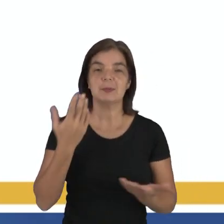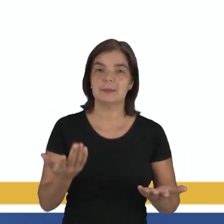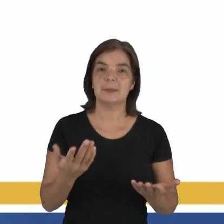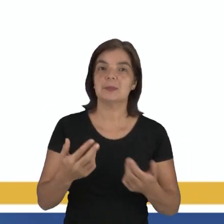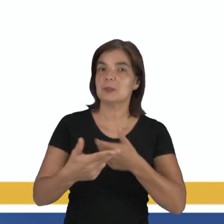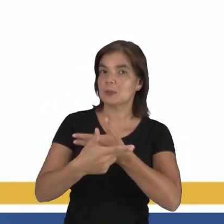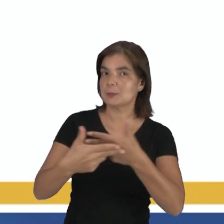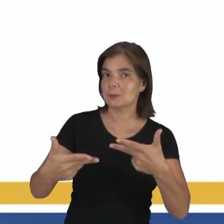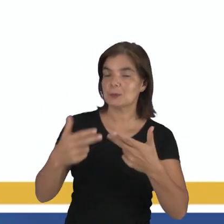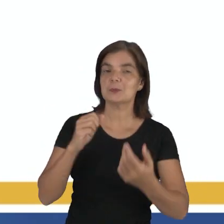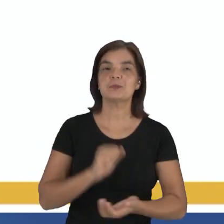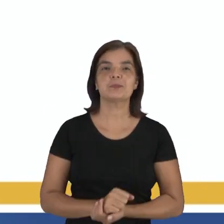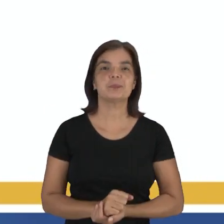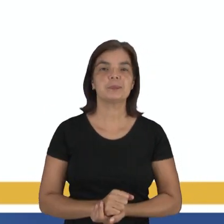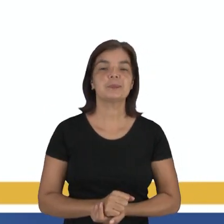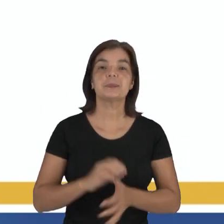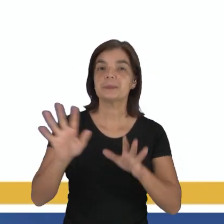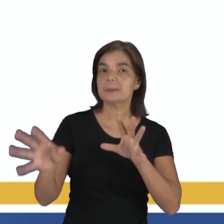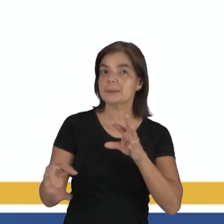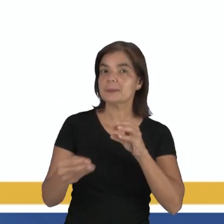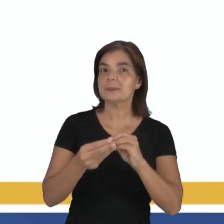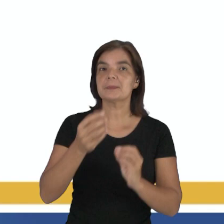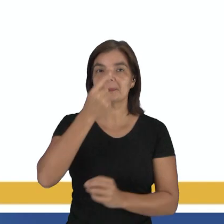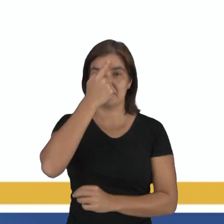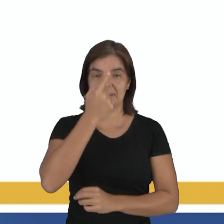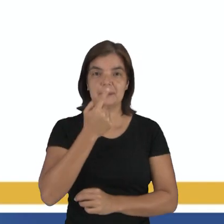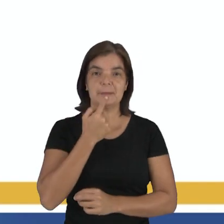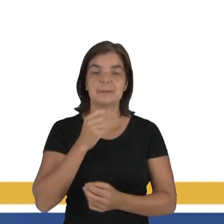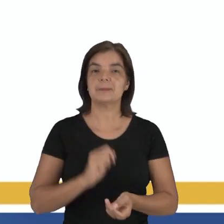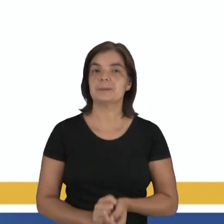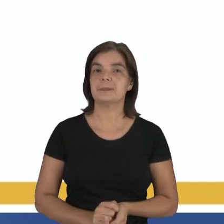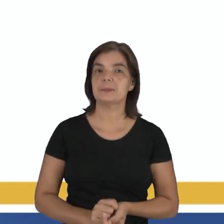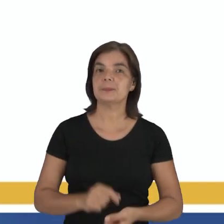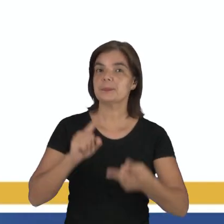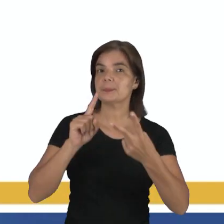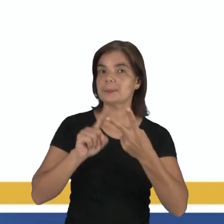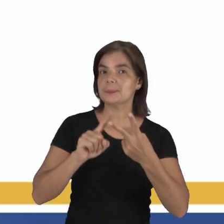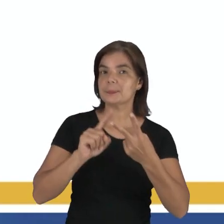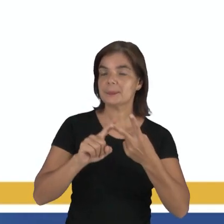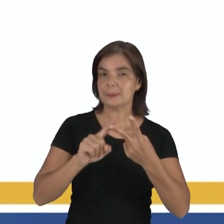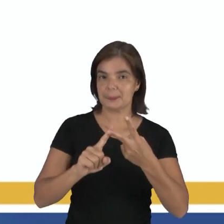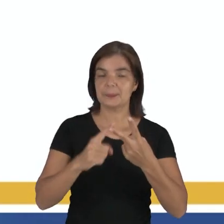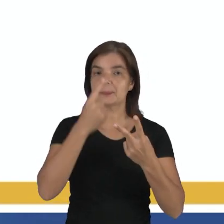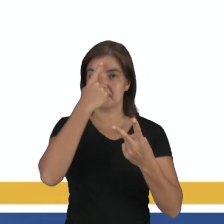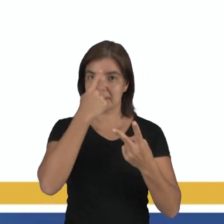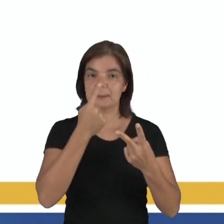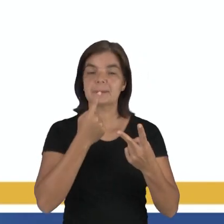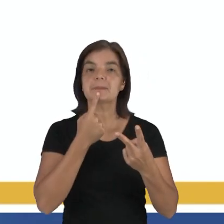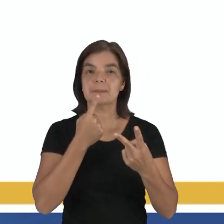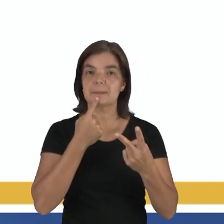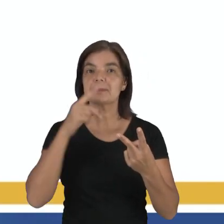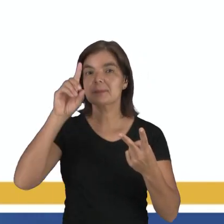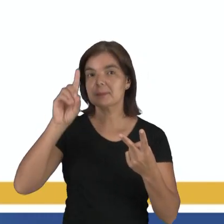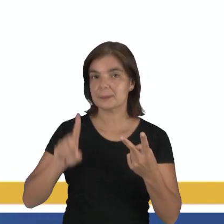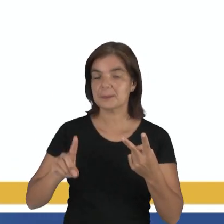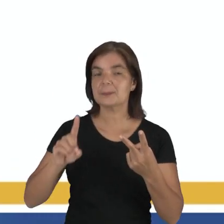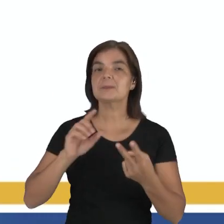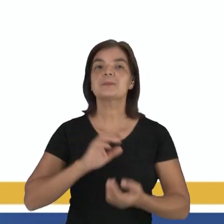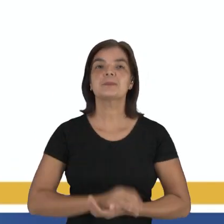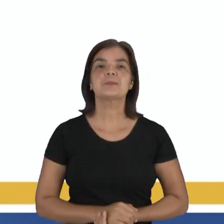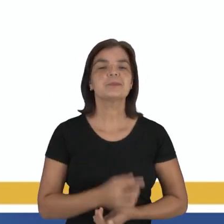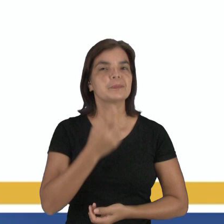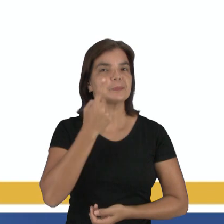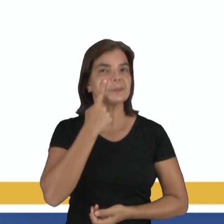meio dos objetos que estão inseridos aí nessa imagem. Na imagem ao lado, do lado direito de vocês, imagem